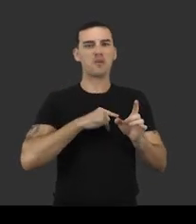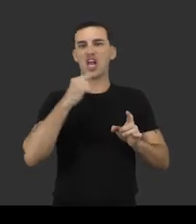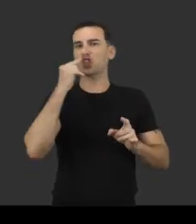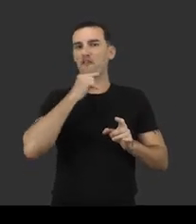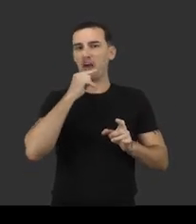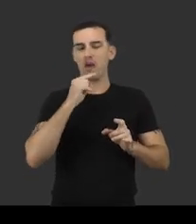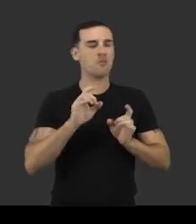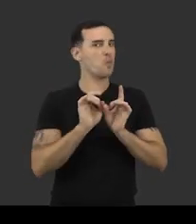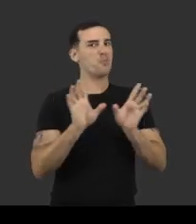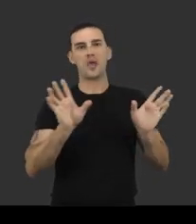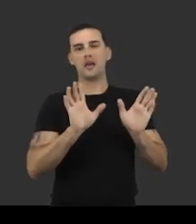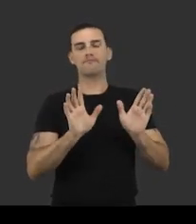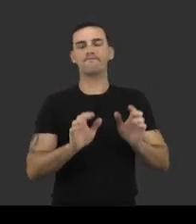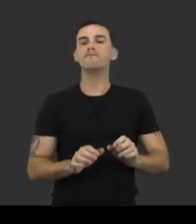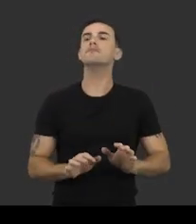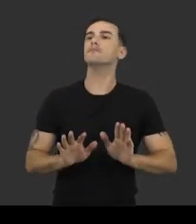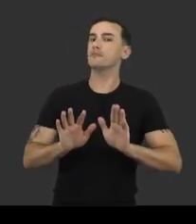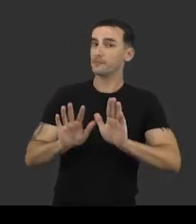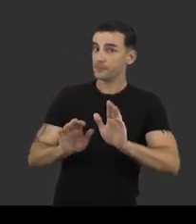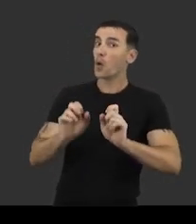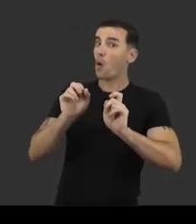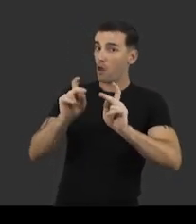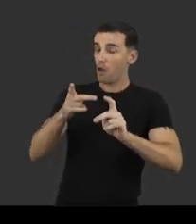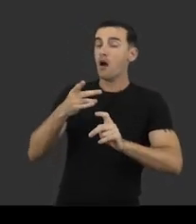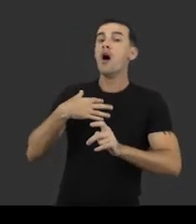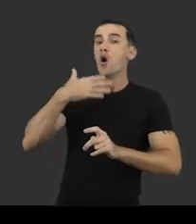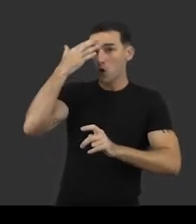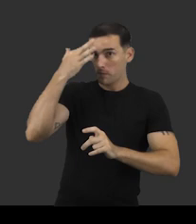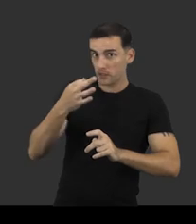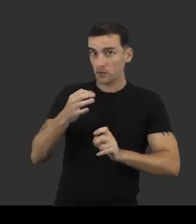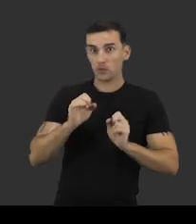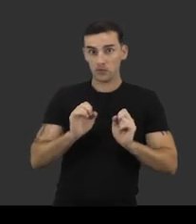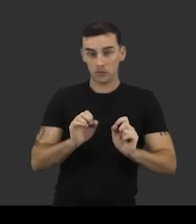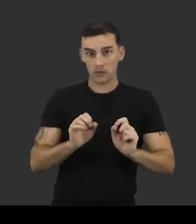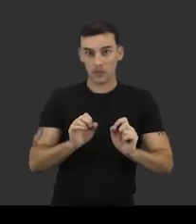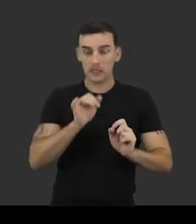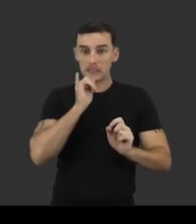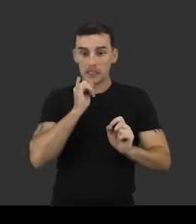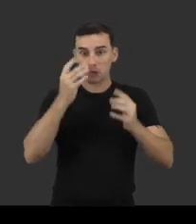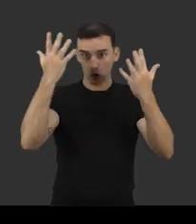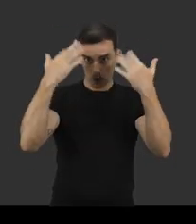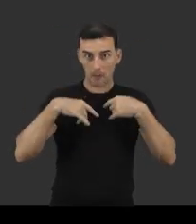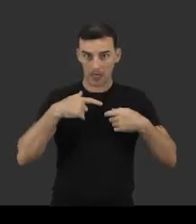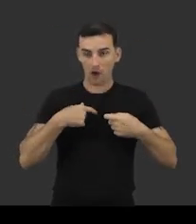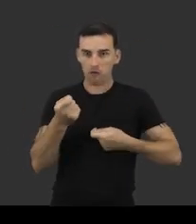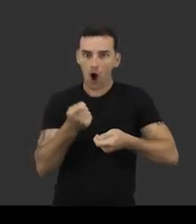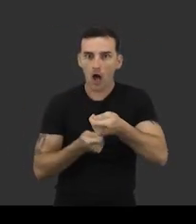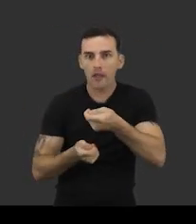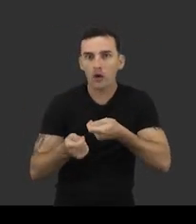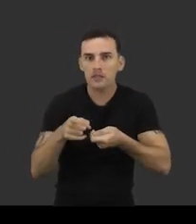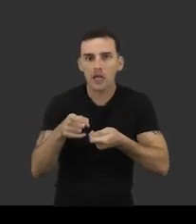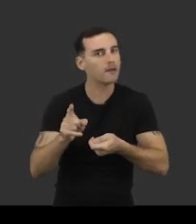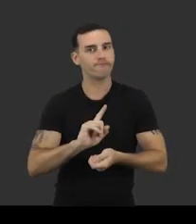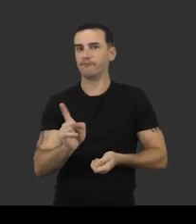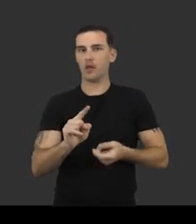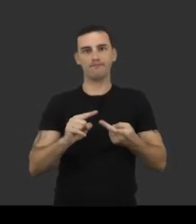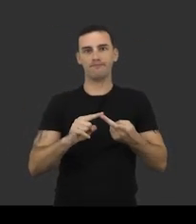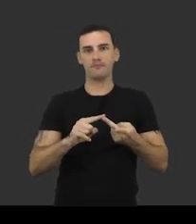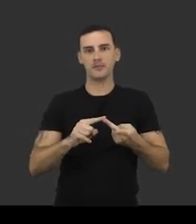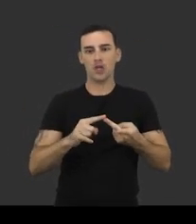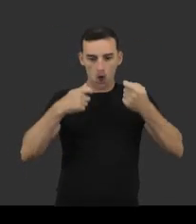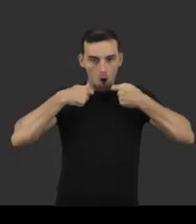dente. Eu entendo, mas tomar banho é negociável? Não é negociável. Vestir roupa